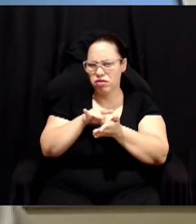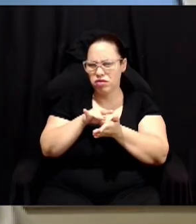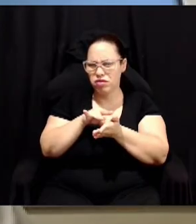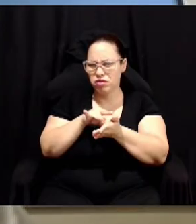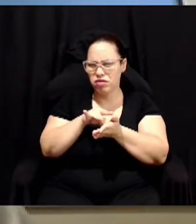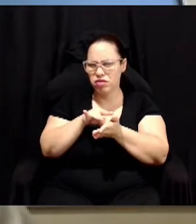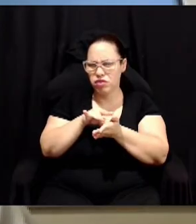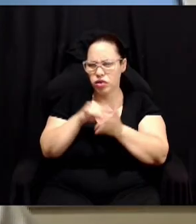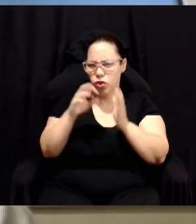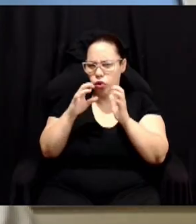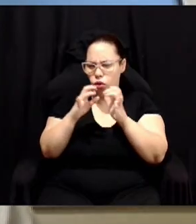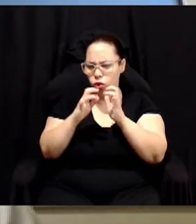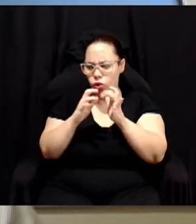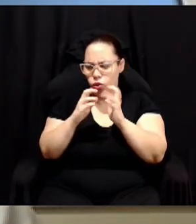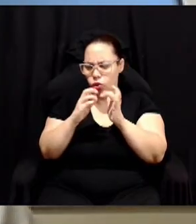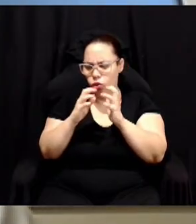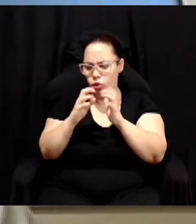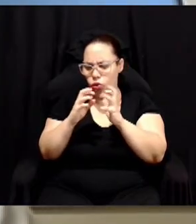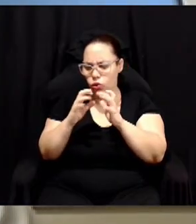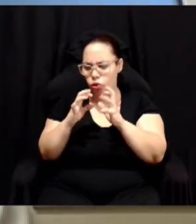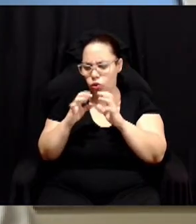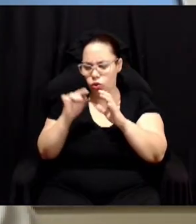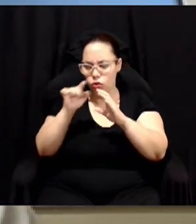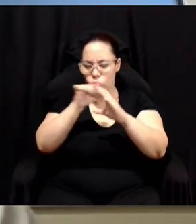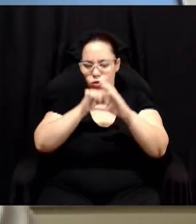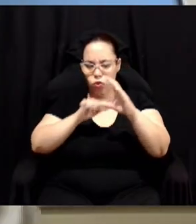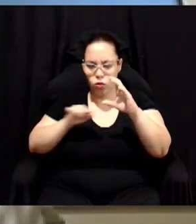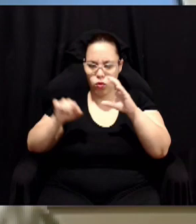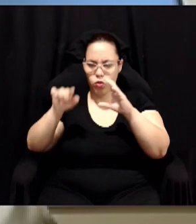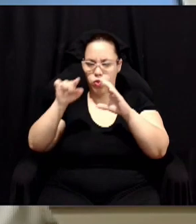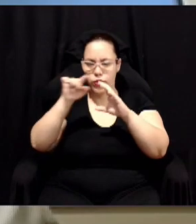neurônios, né, todo o circuito de neurônios